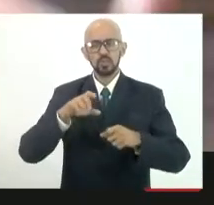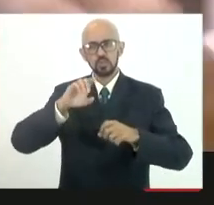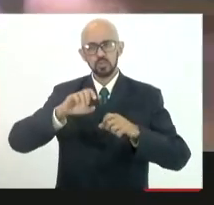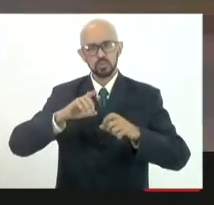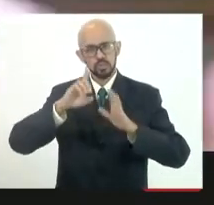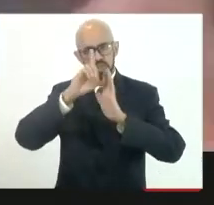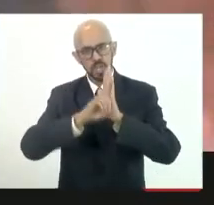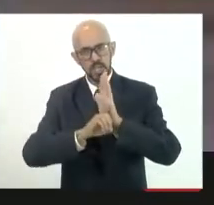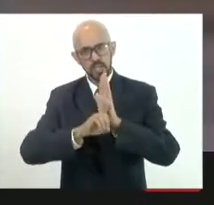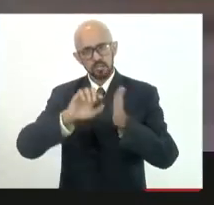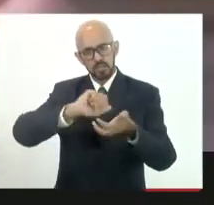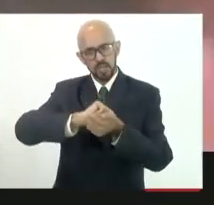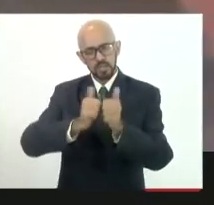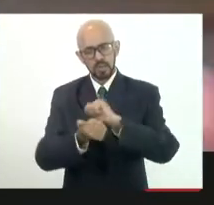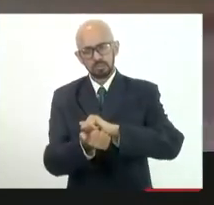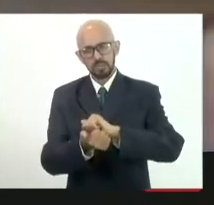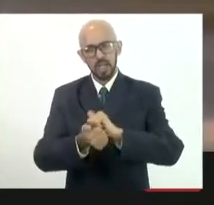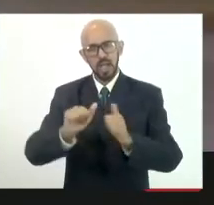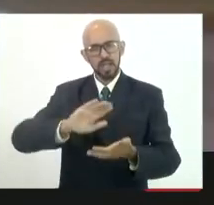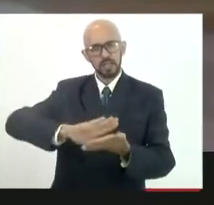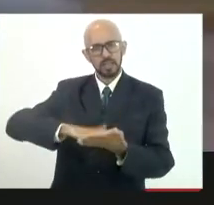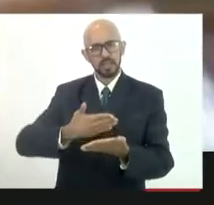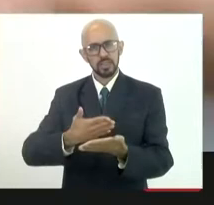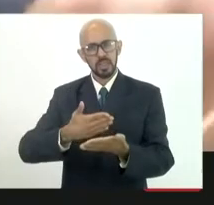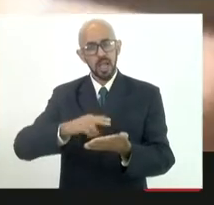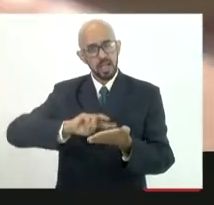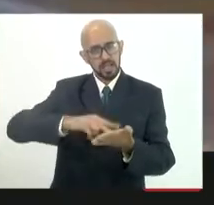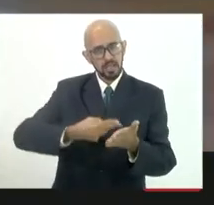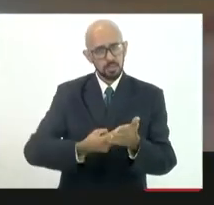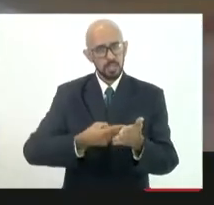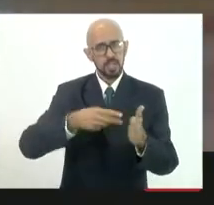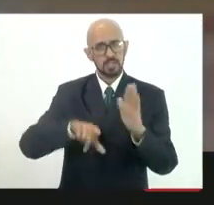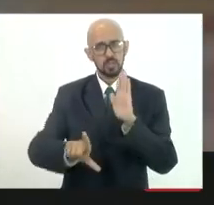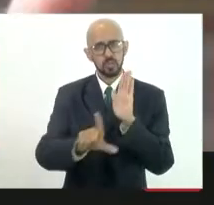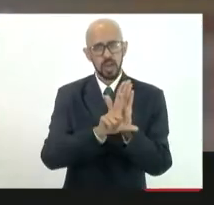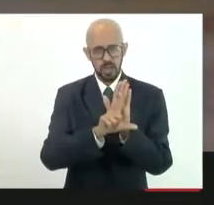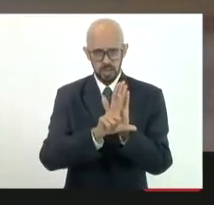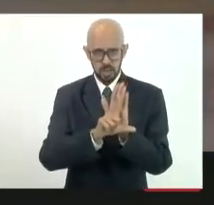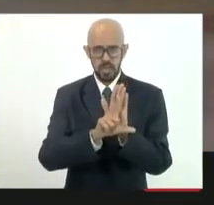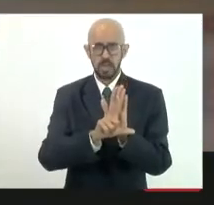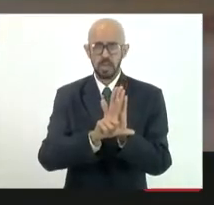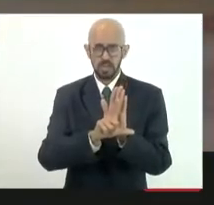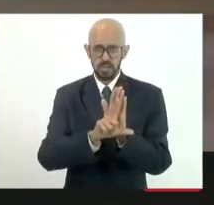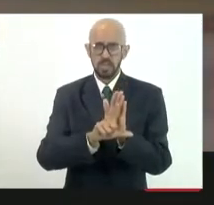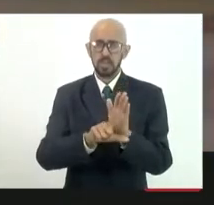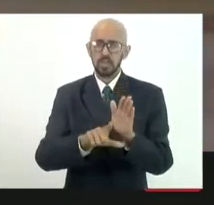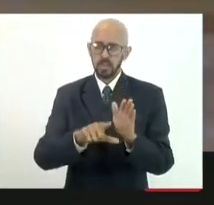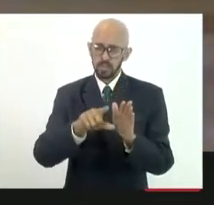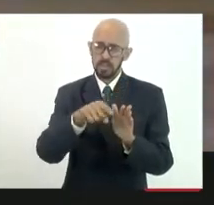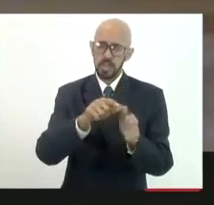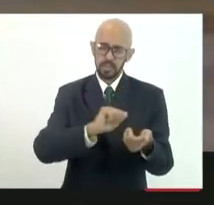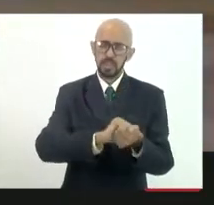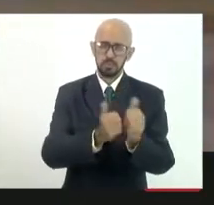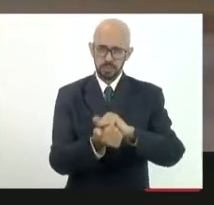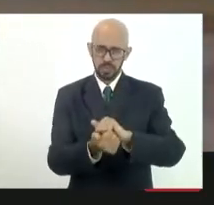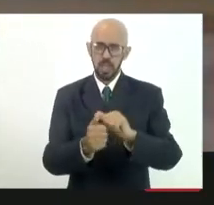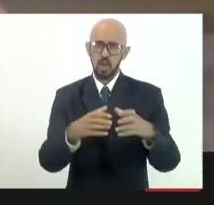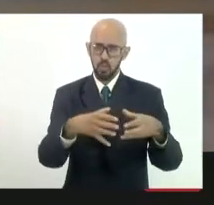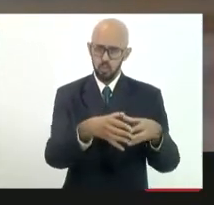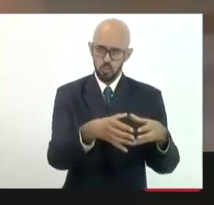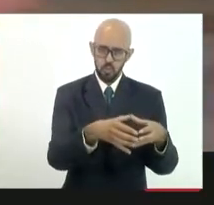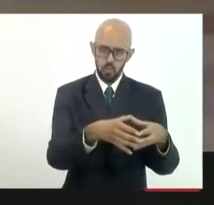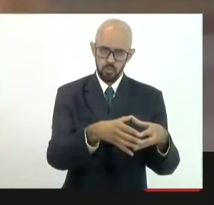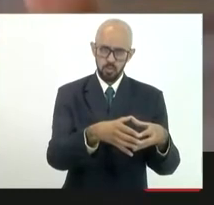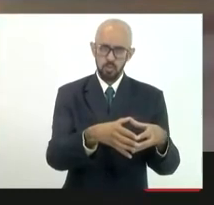organizar à legislação e à interpretação constitucional da legislação às formas de organização desses grupos. O que